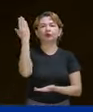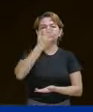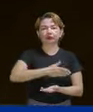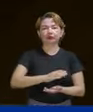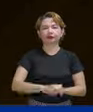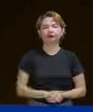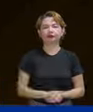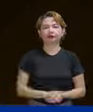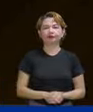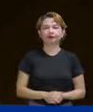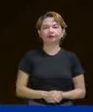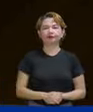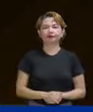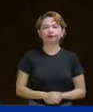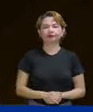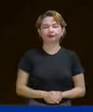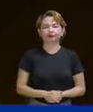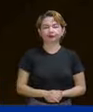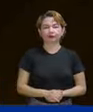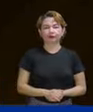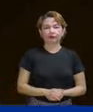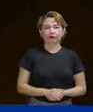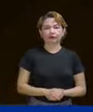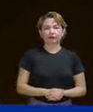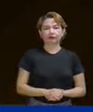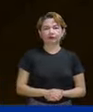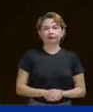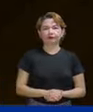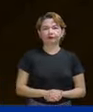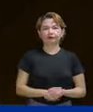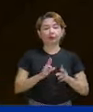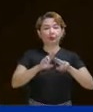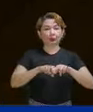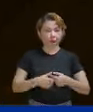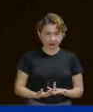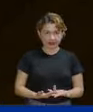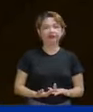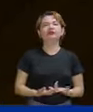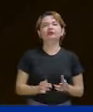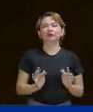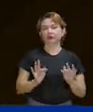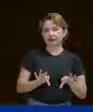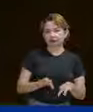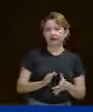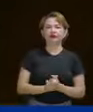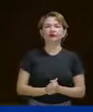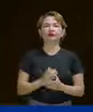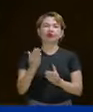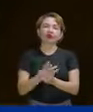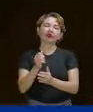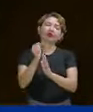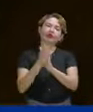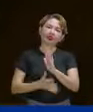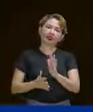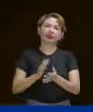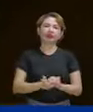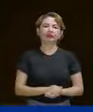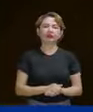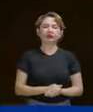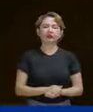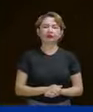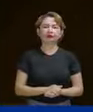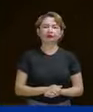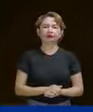respectivas contas eleitorais. Por tal razão, conclui-se que os presentes embargos de declaração não